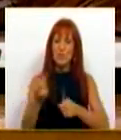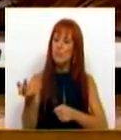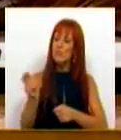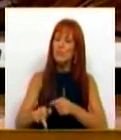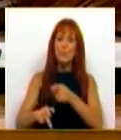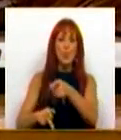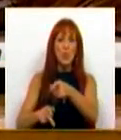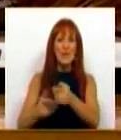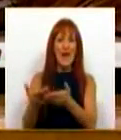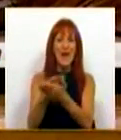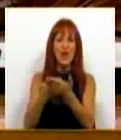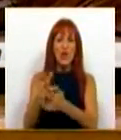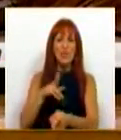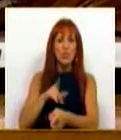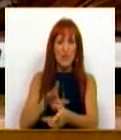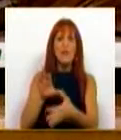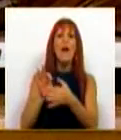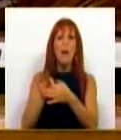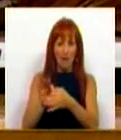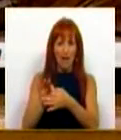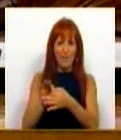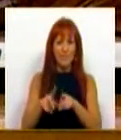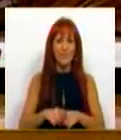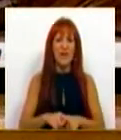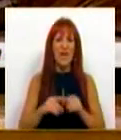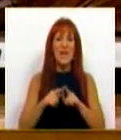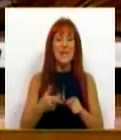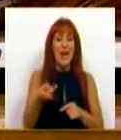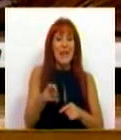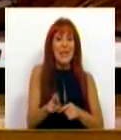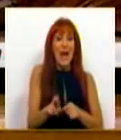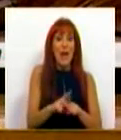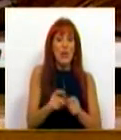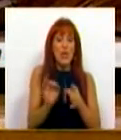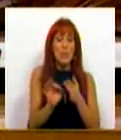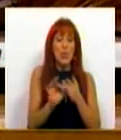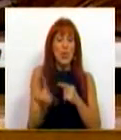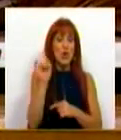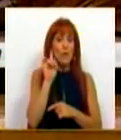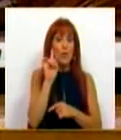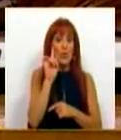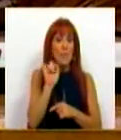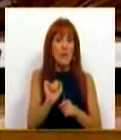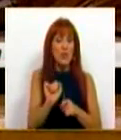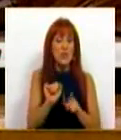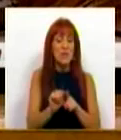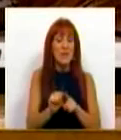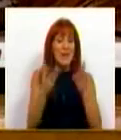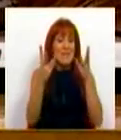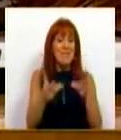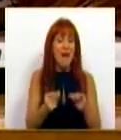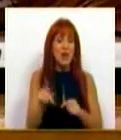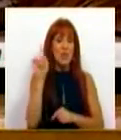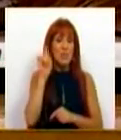chegou à economia portuguesa. As taxas e os elementos fundamentais de cálculo